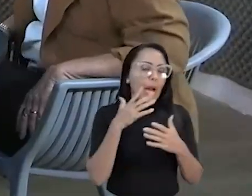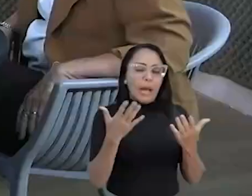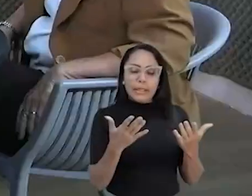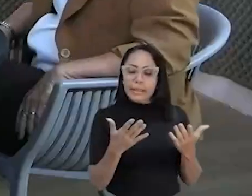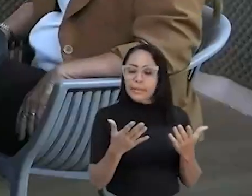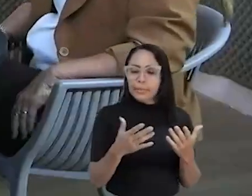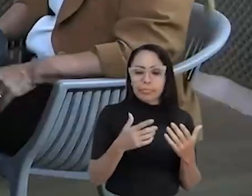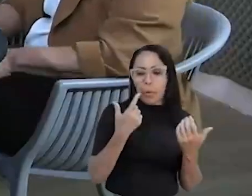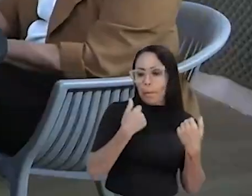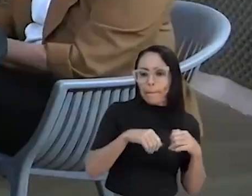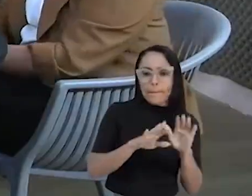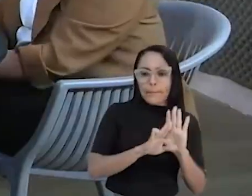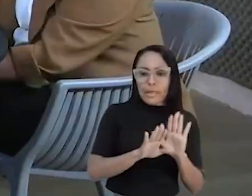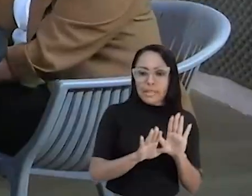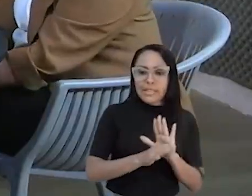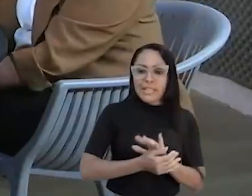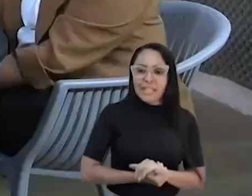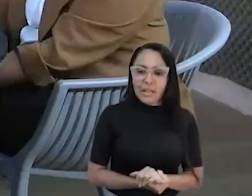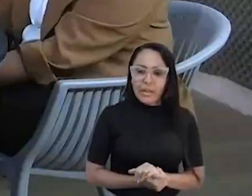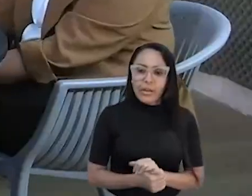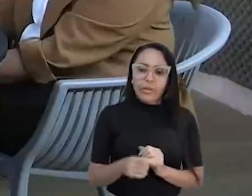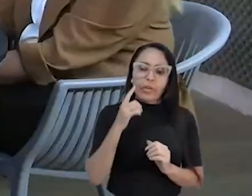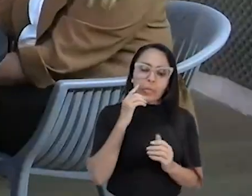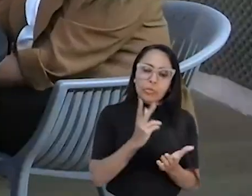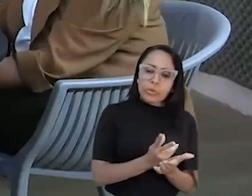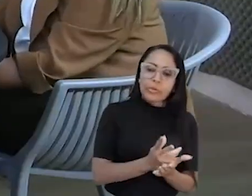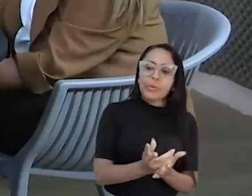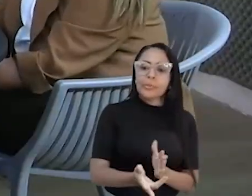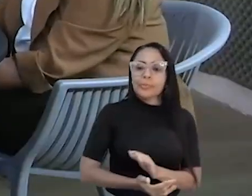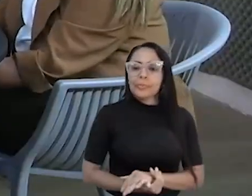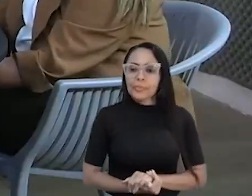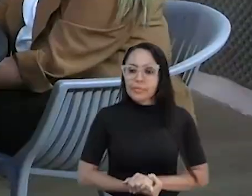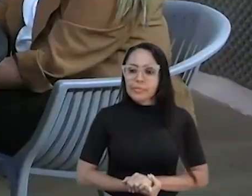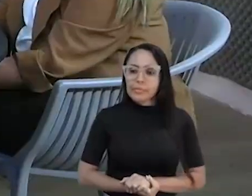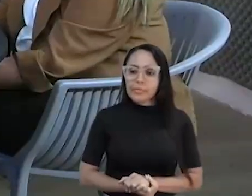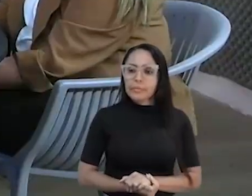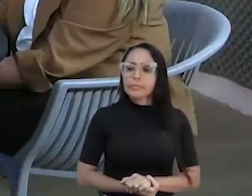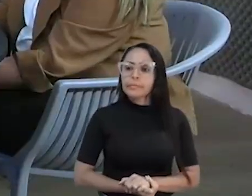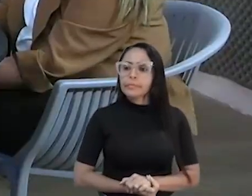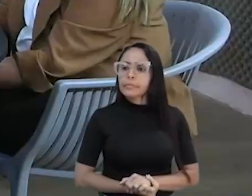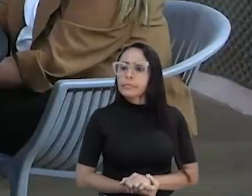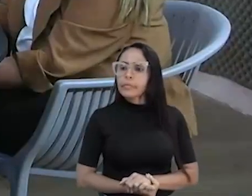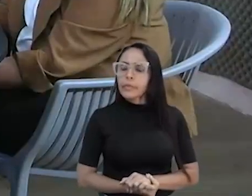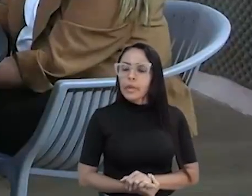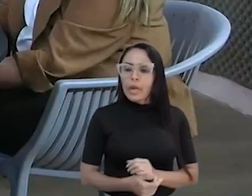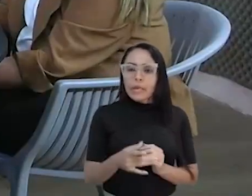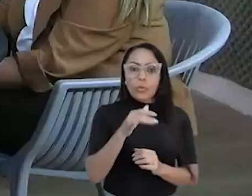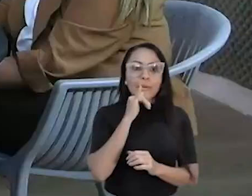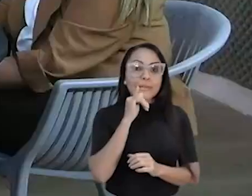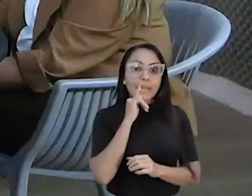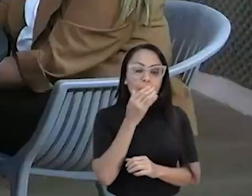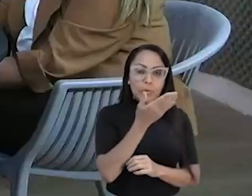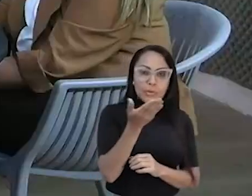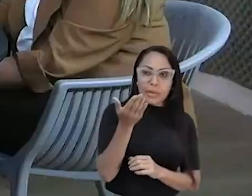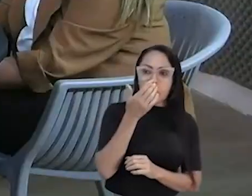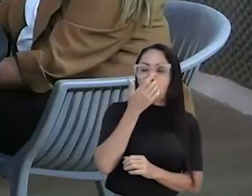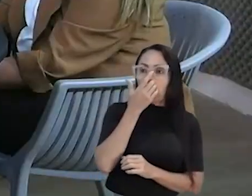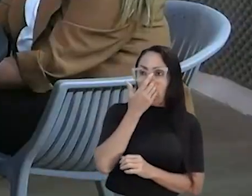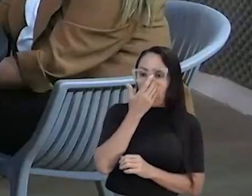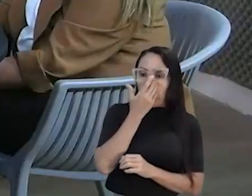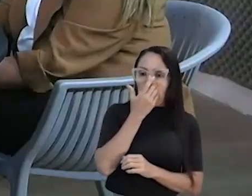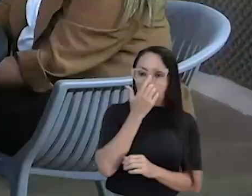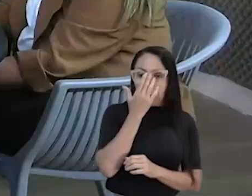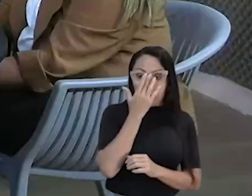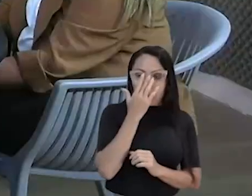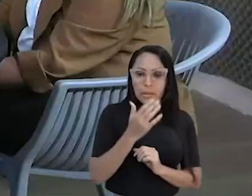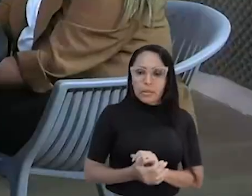Não voga. Passa aí, né? Vamos embora. Aí só são exemplos, né? Do que Nara falou e do que Rosana também,